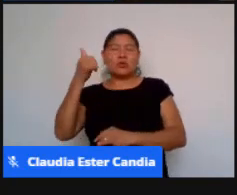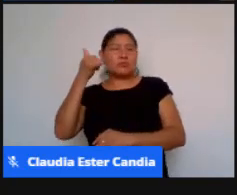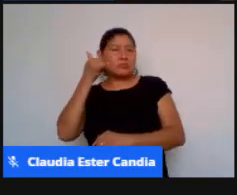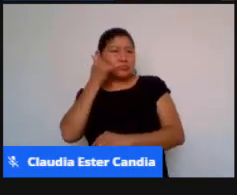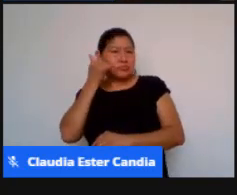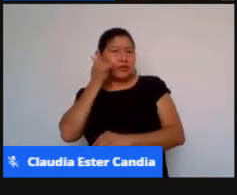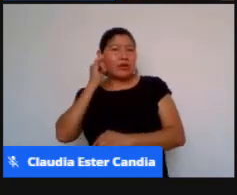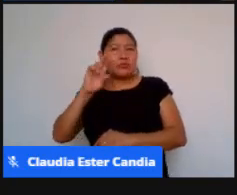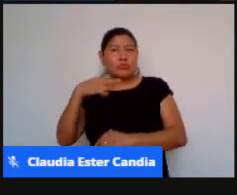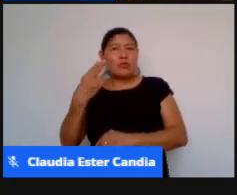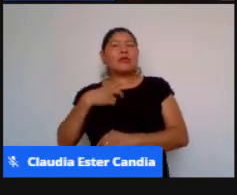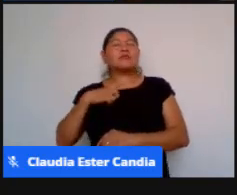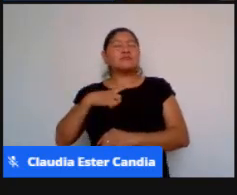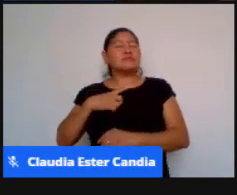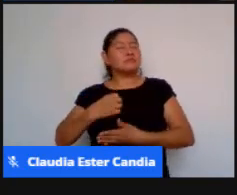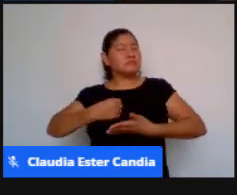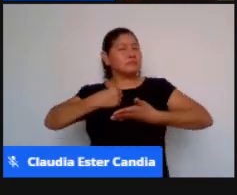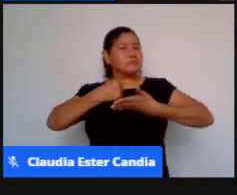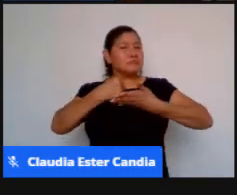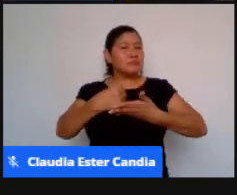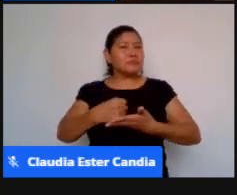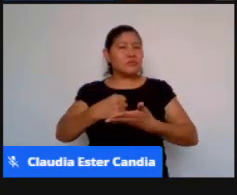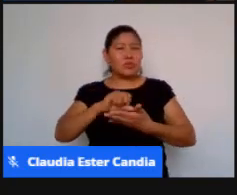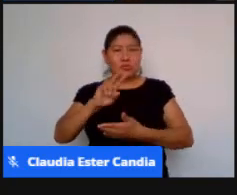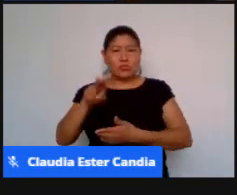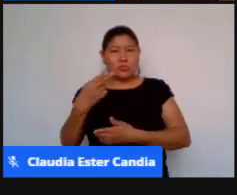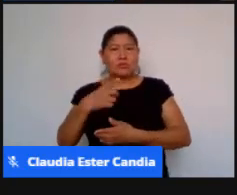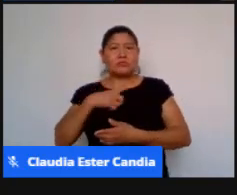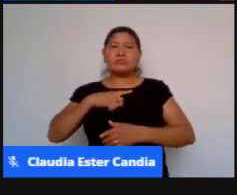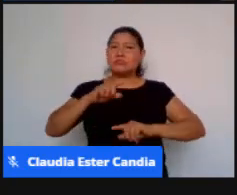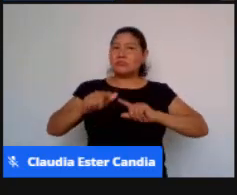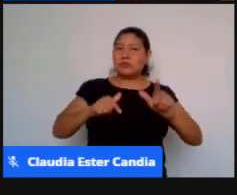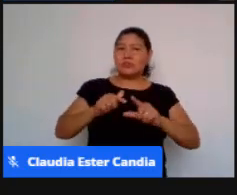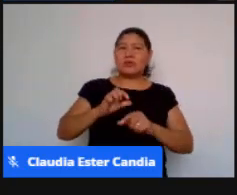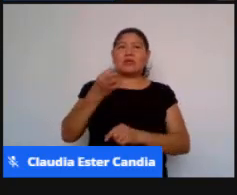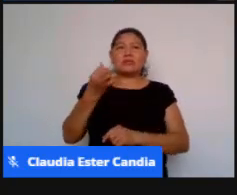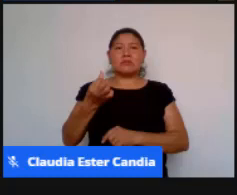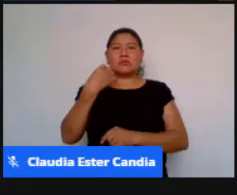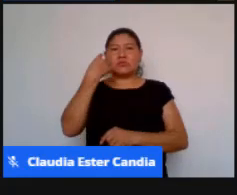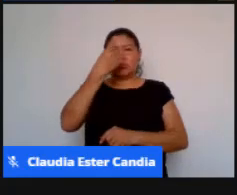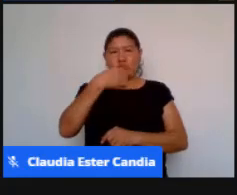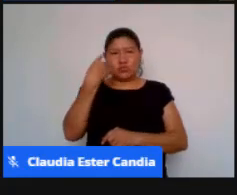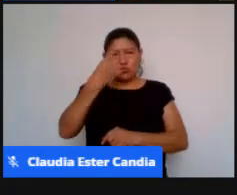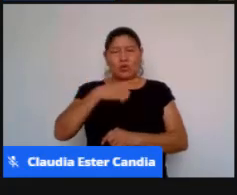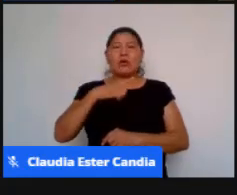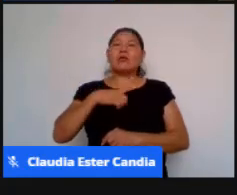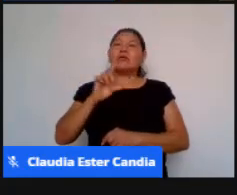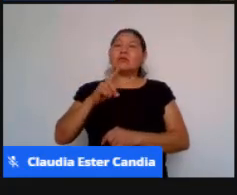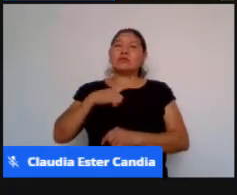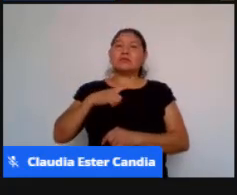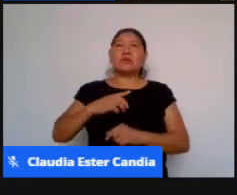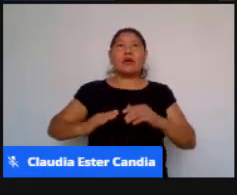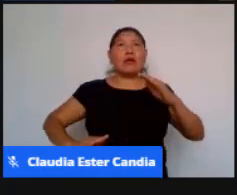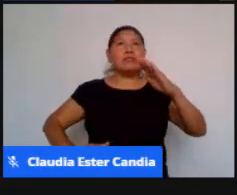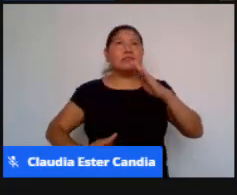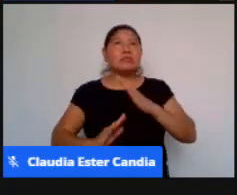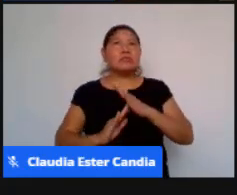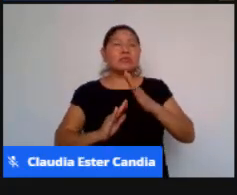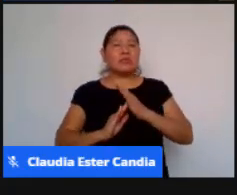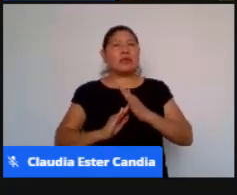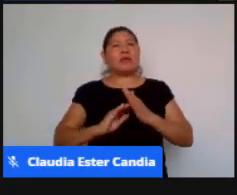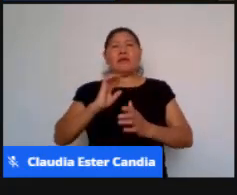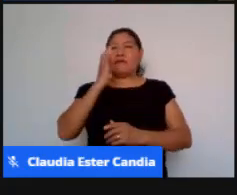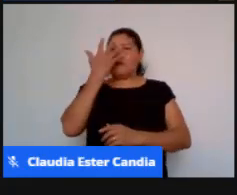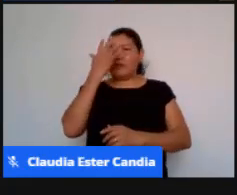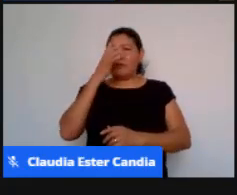estamos lá. A gente está trabalhando 6 horas por dia até dia 28 de fevereiro, né? Só se o prefeito